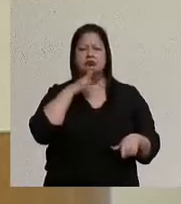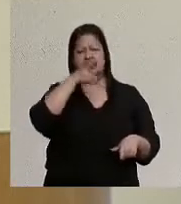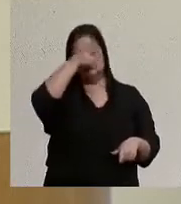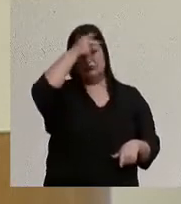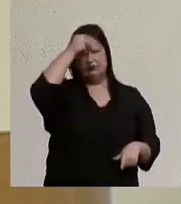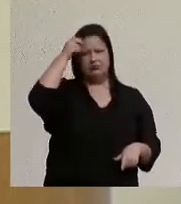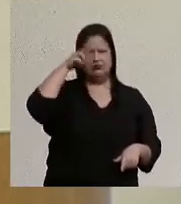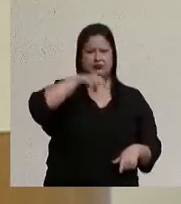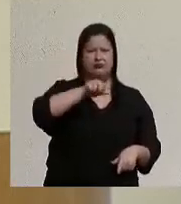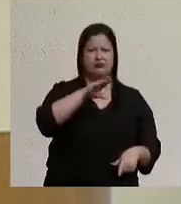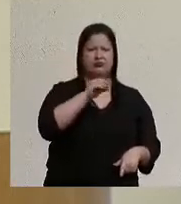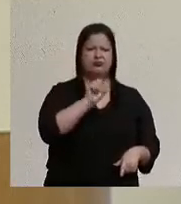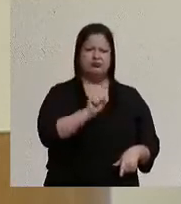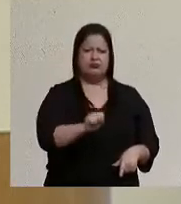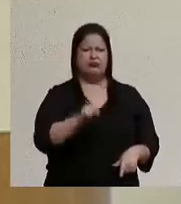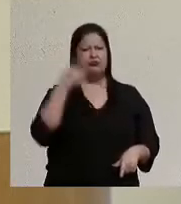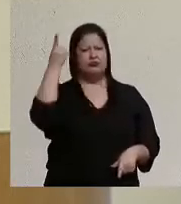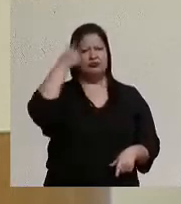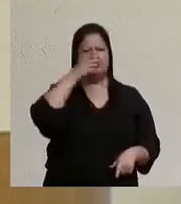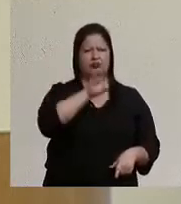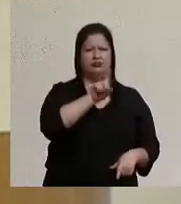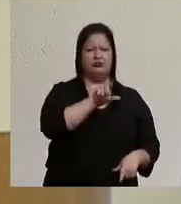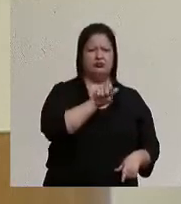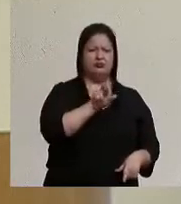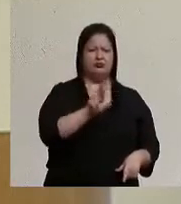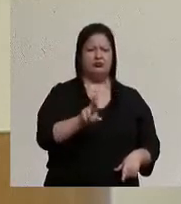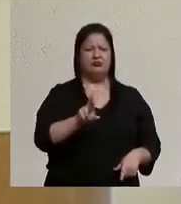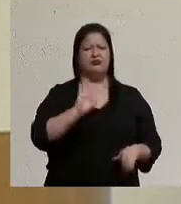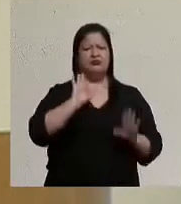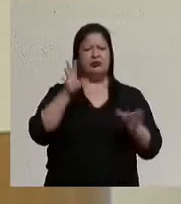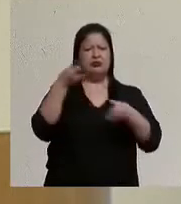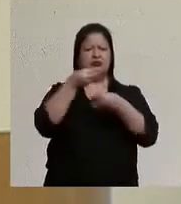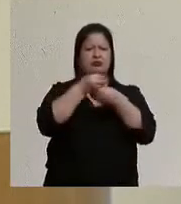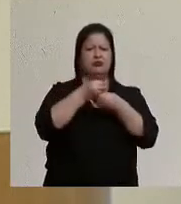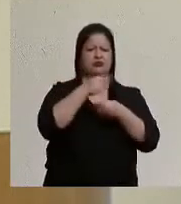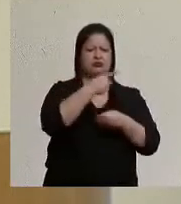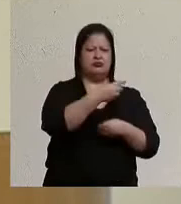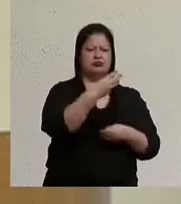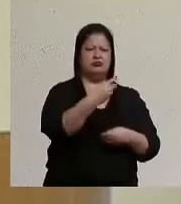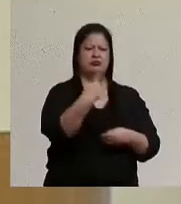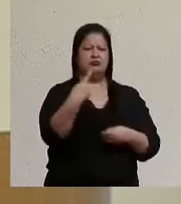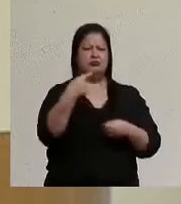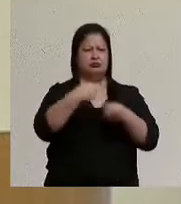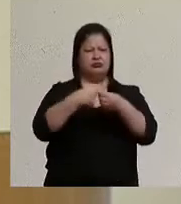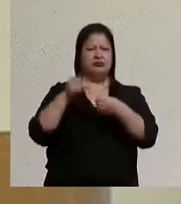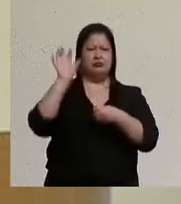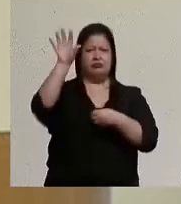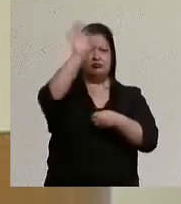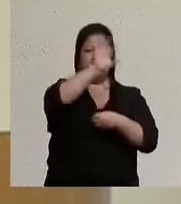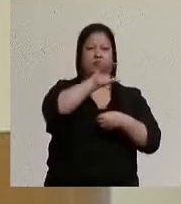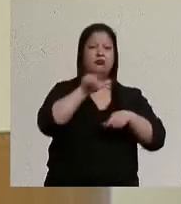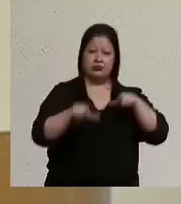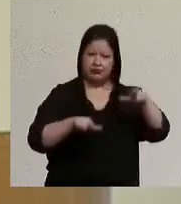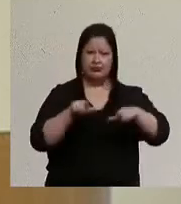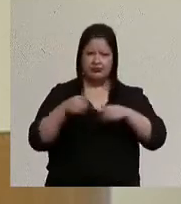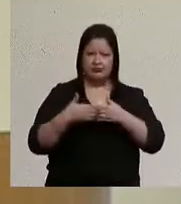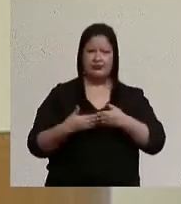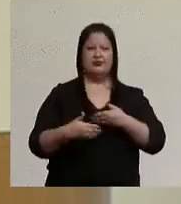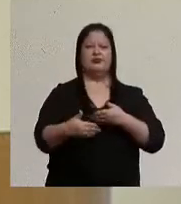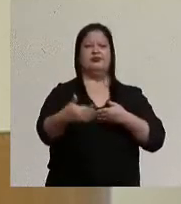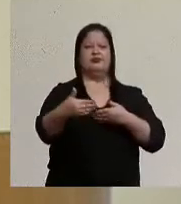Tonho o César o deputado César que mandou emenda para mais de 132 cidades e vai continuar trabalhando